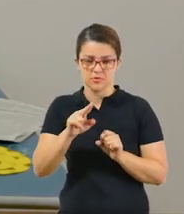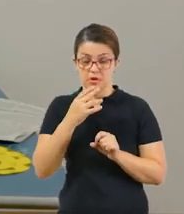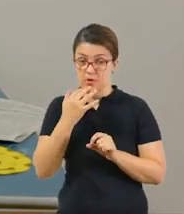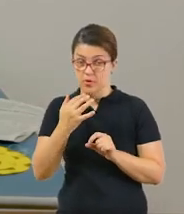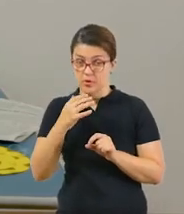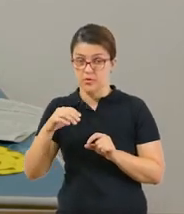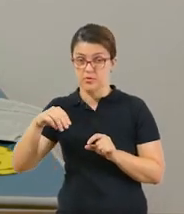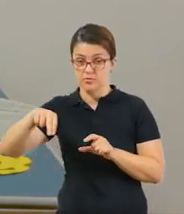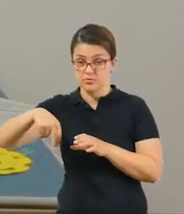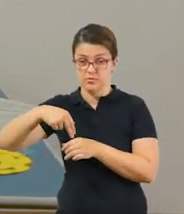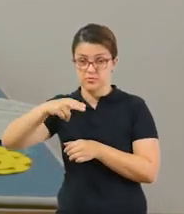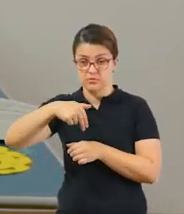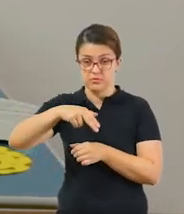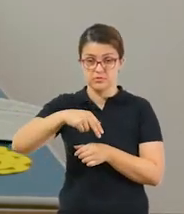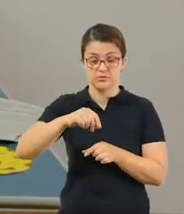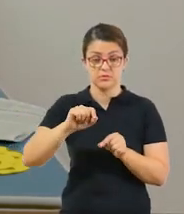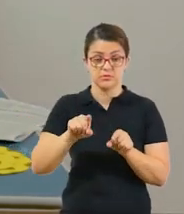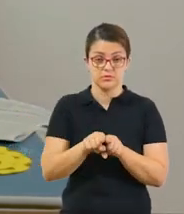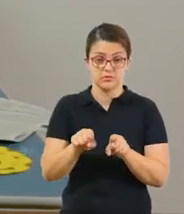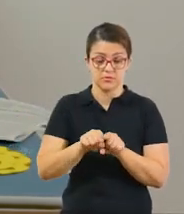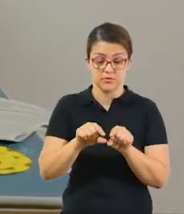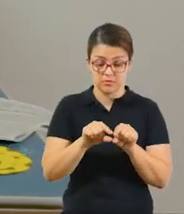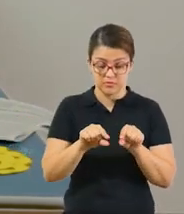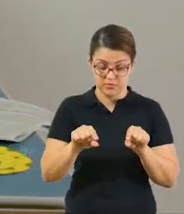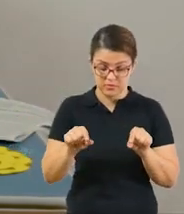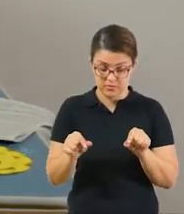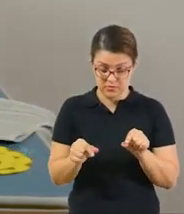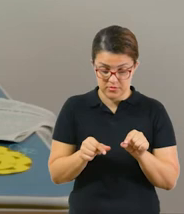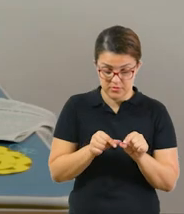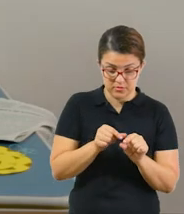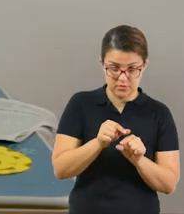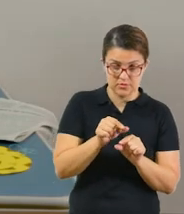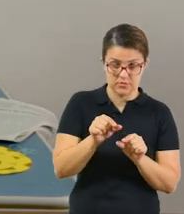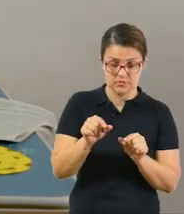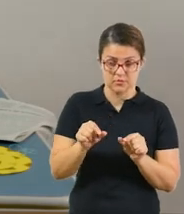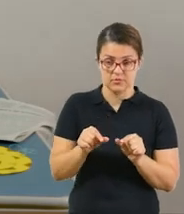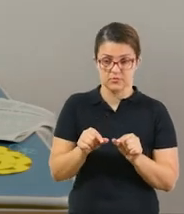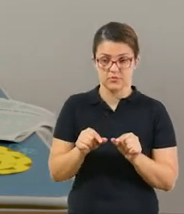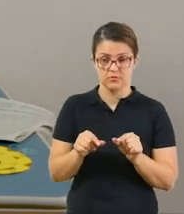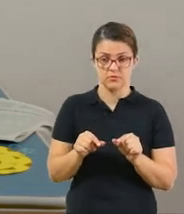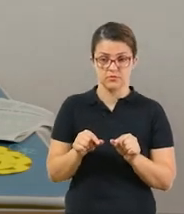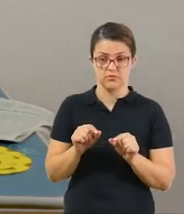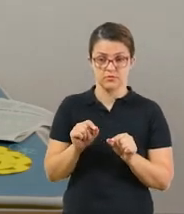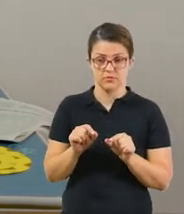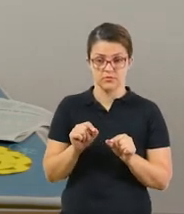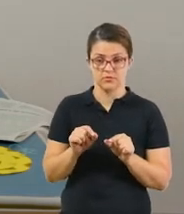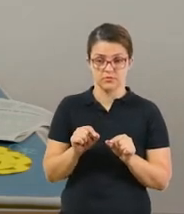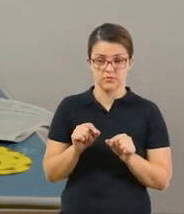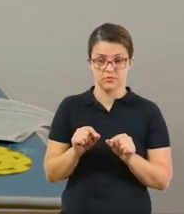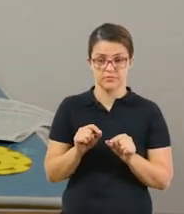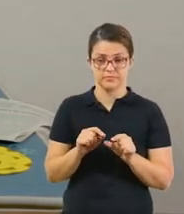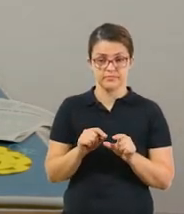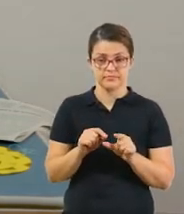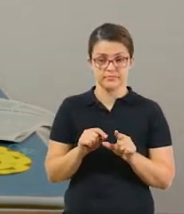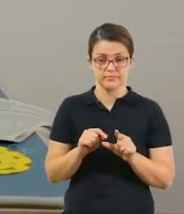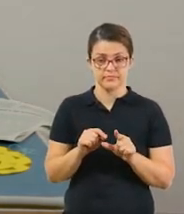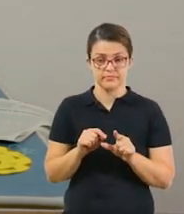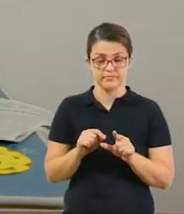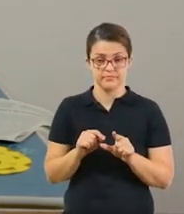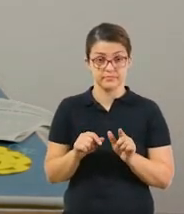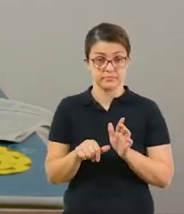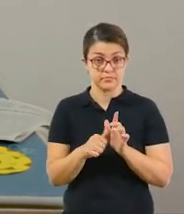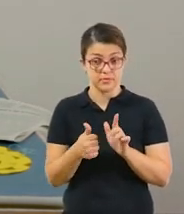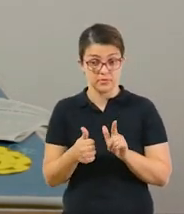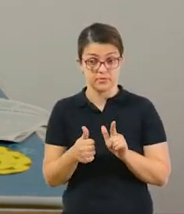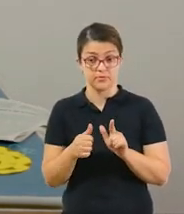linhas fitinhas que ele vai colando no seu no seu trabalho então ele coloca assim